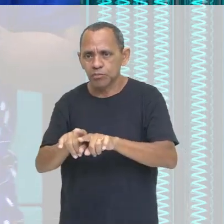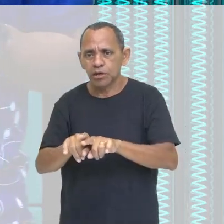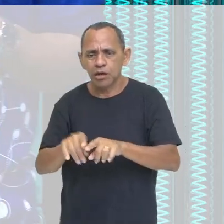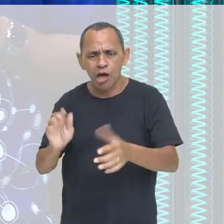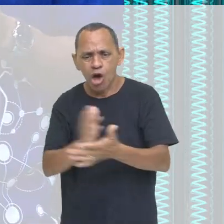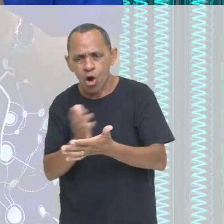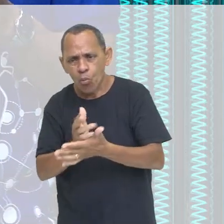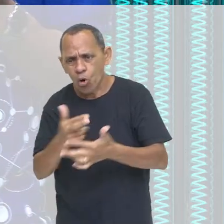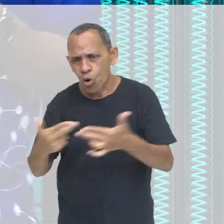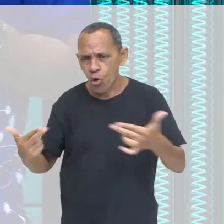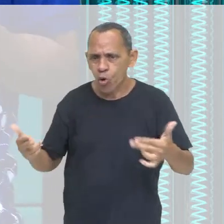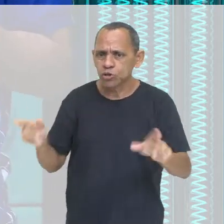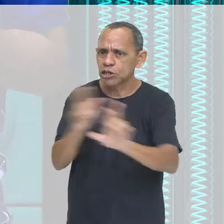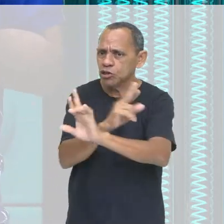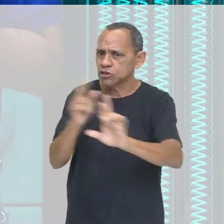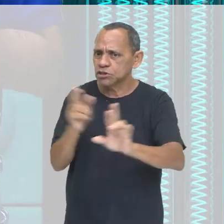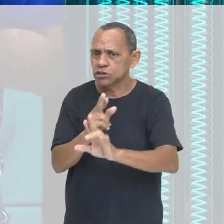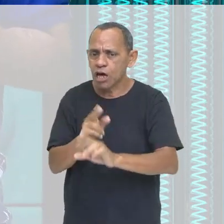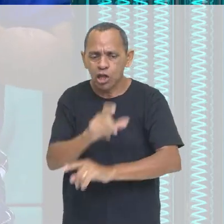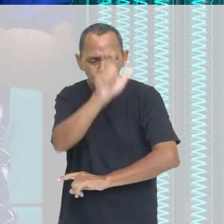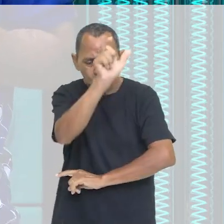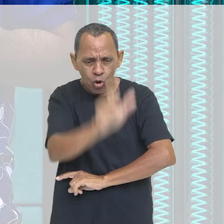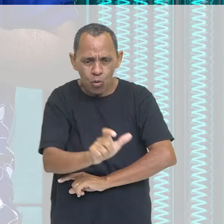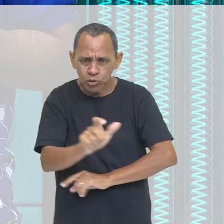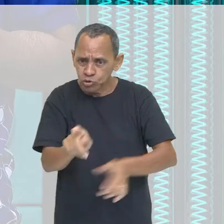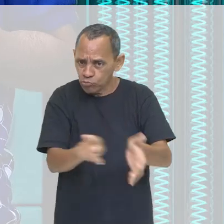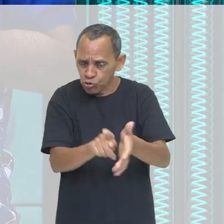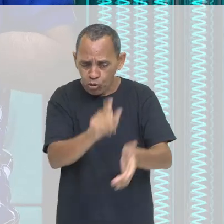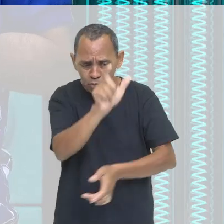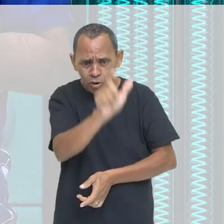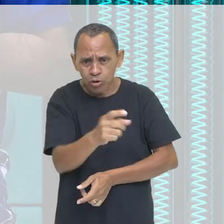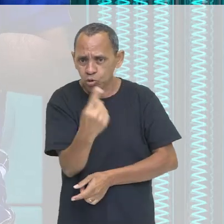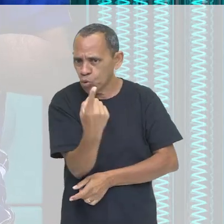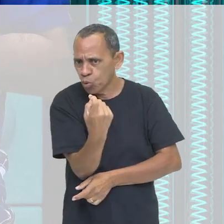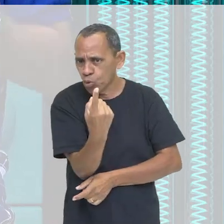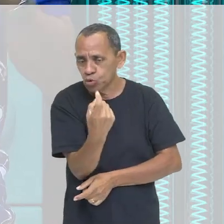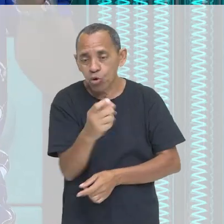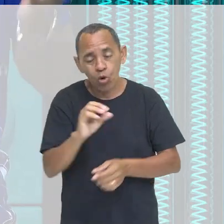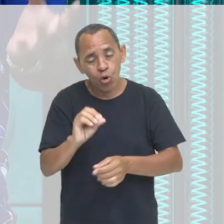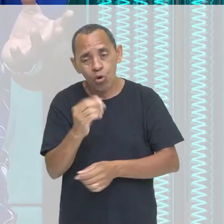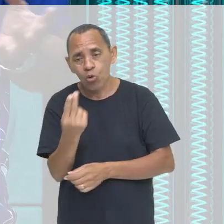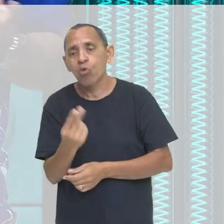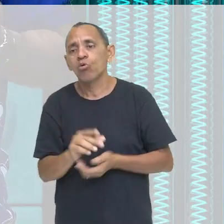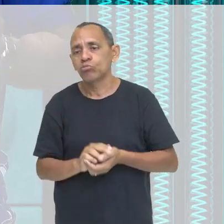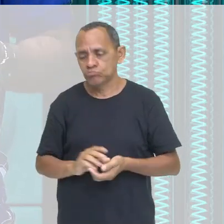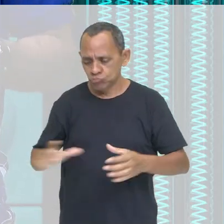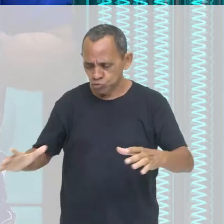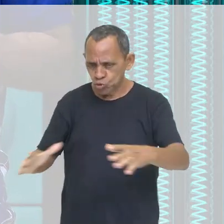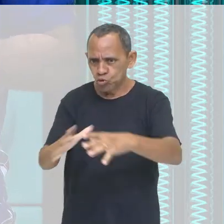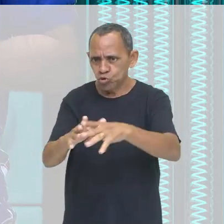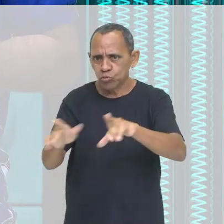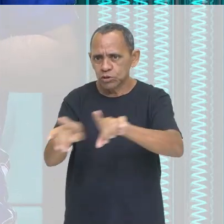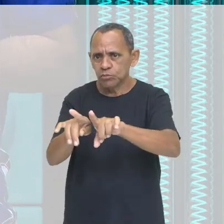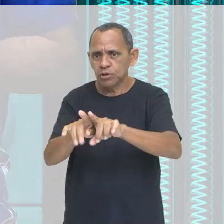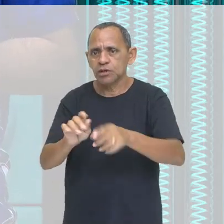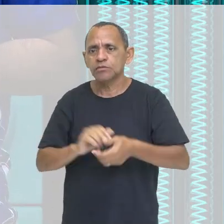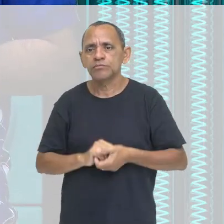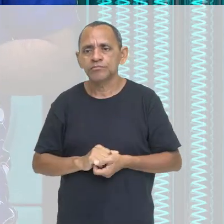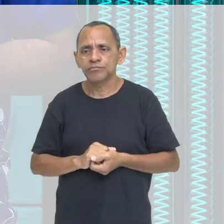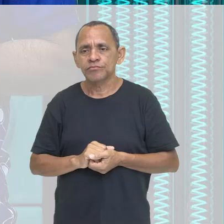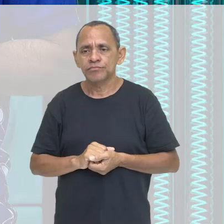não só ao indivíduo, mas também a um grupo, certo? Nós, por exemplo, como nação, de forma macro, nós temos